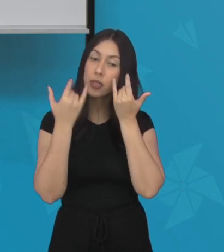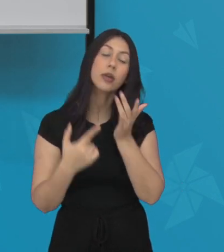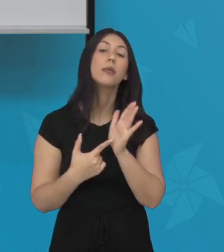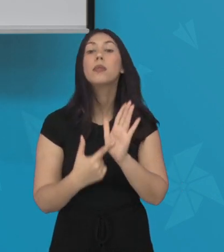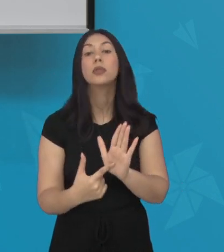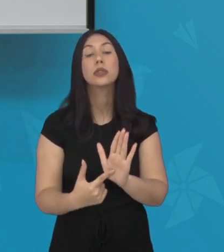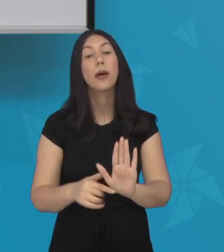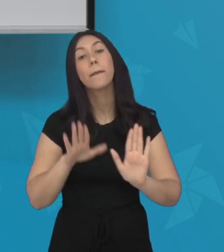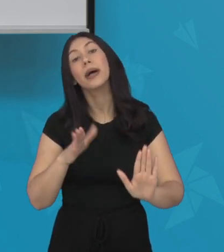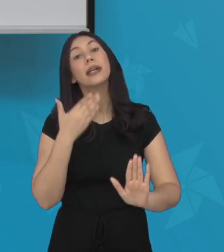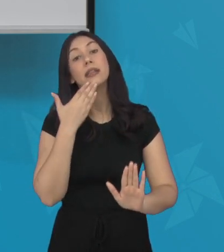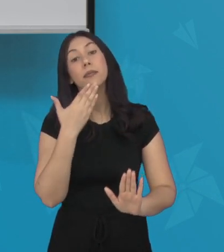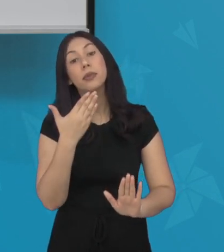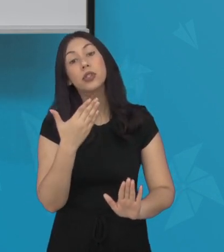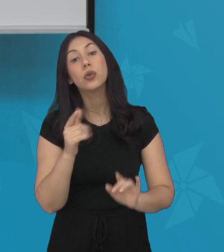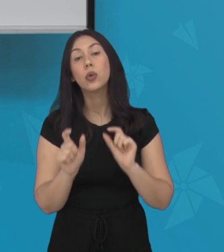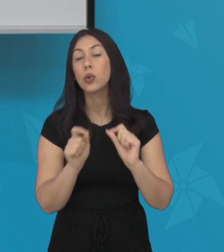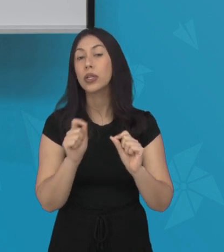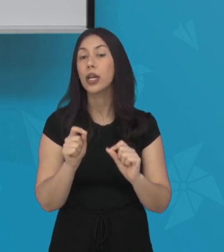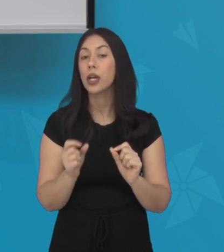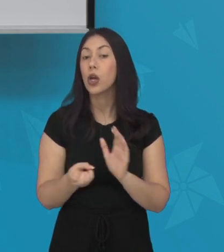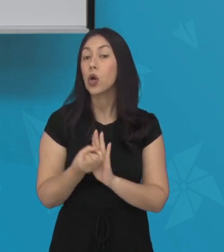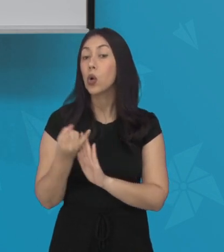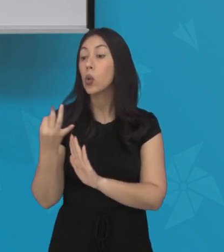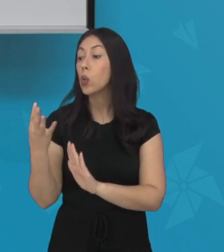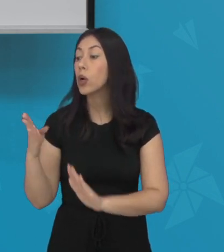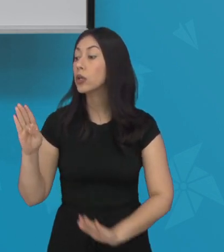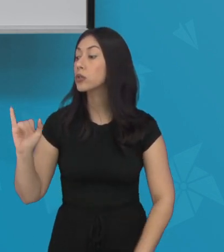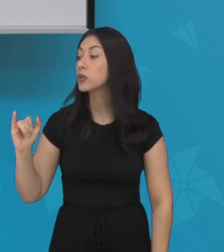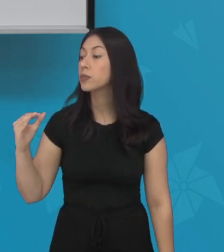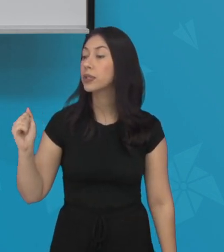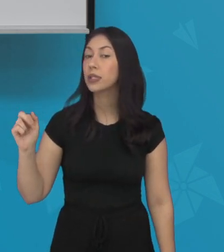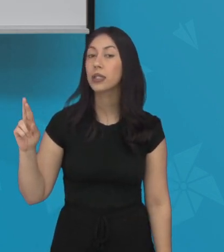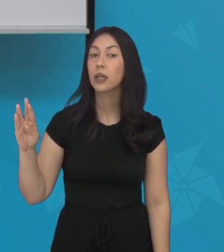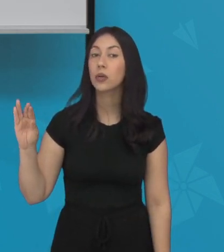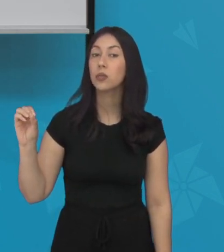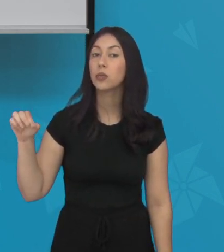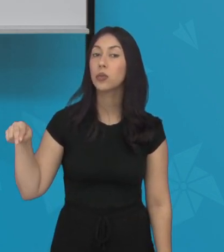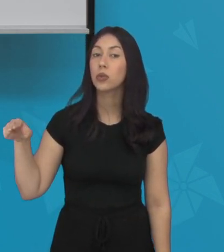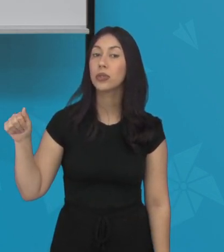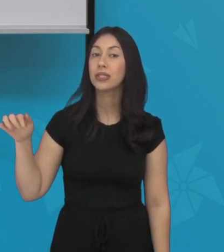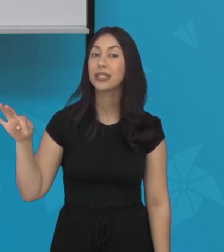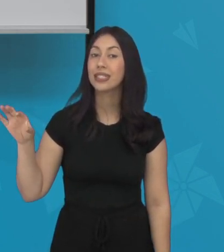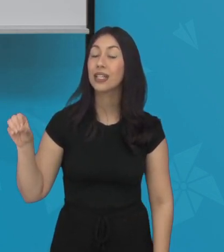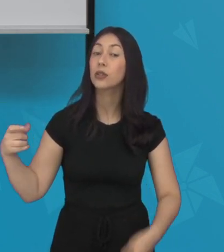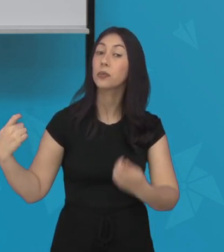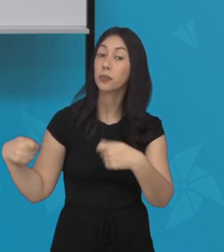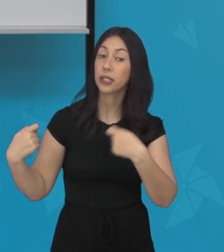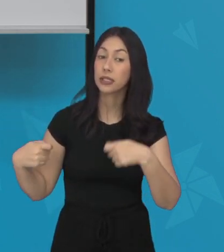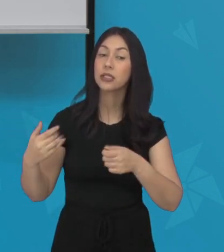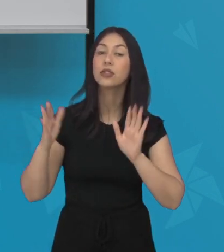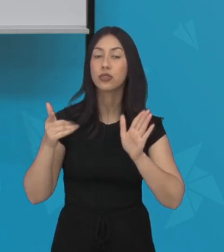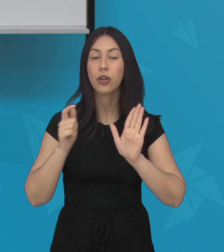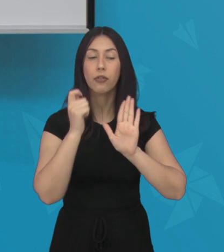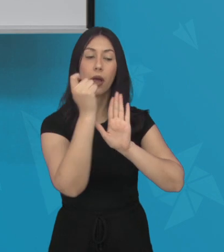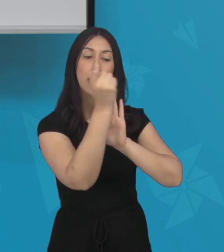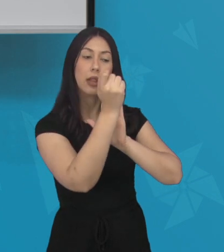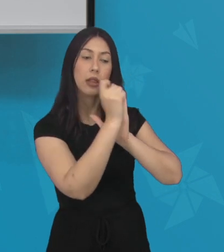temos aqui. Então ele pede que para tal quantidade então, de ácido cítrico, quanto vamos precisar de bicarbonato de sódio. Então já vou anotar com vocês